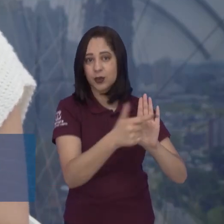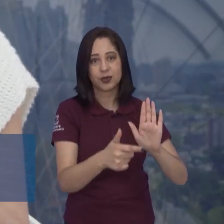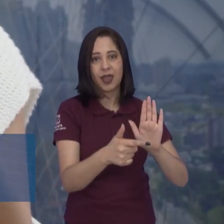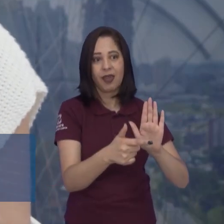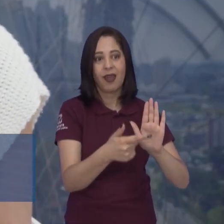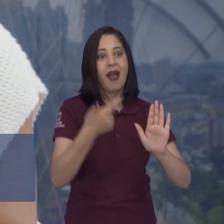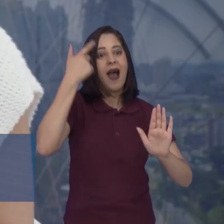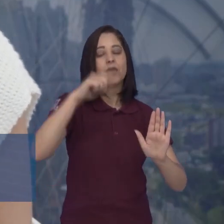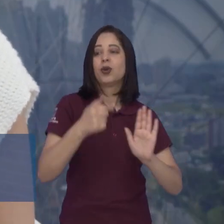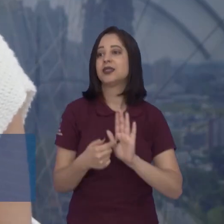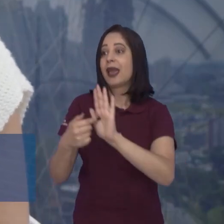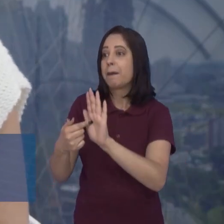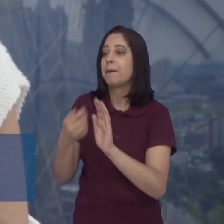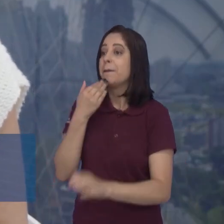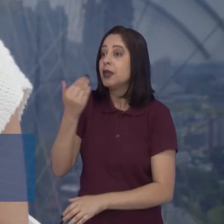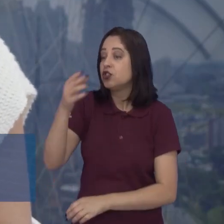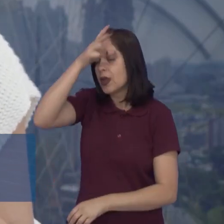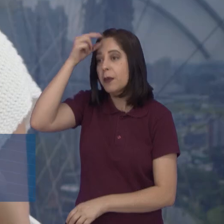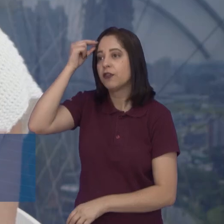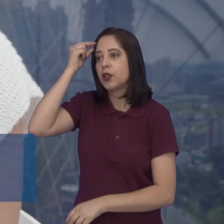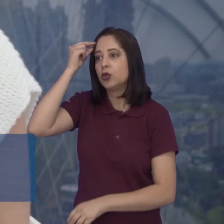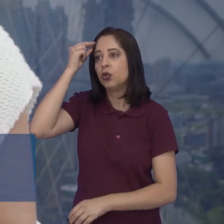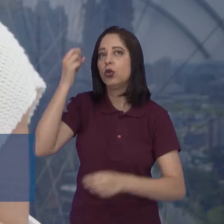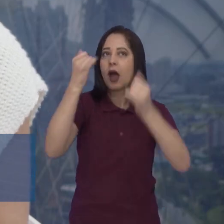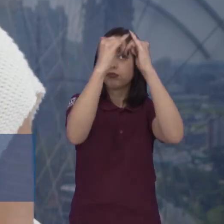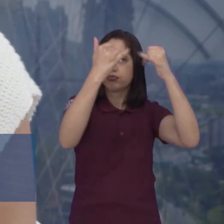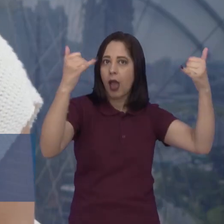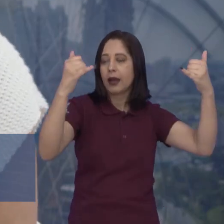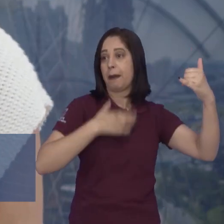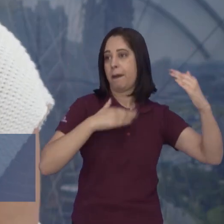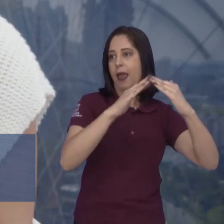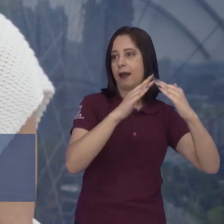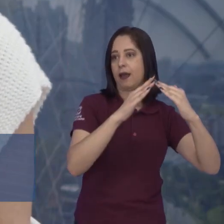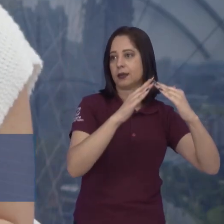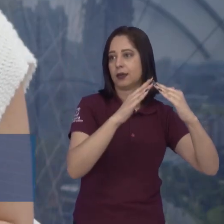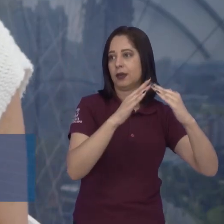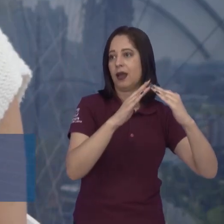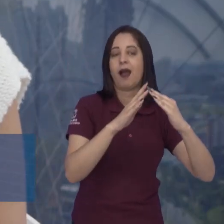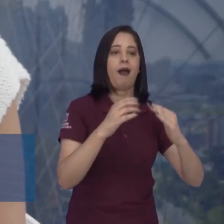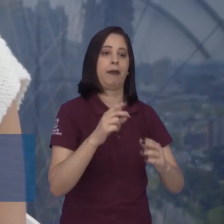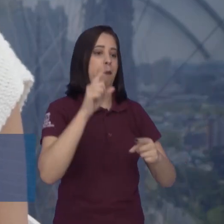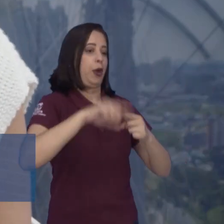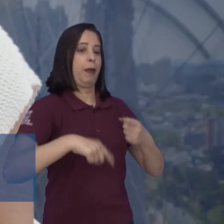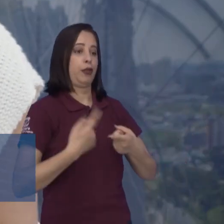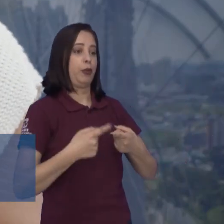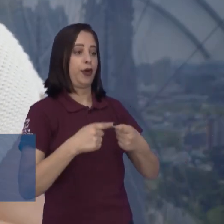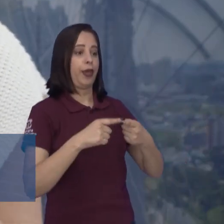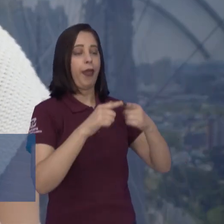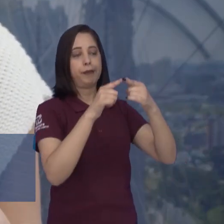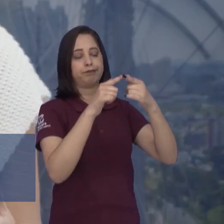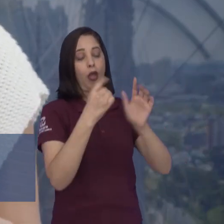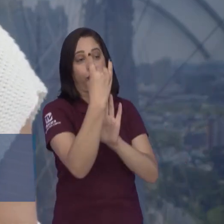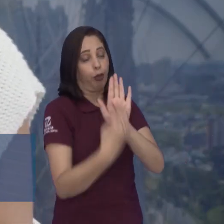prefeitura autorização para ter acesso à energia elétrica. Então, qual que é a solução que eu vou dar? Eu vou dar a solução que é possível, né? Porque é